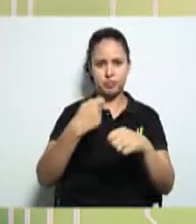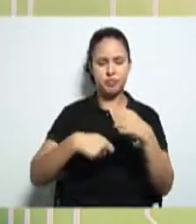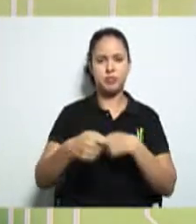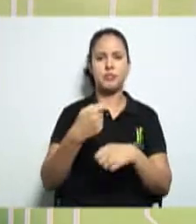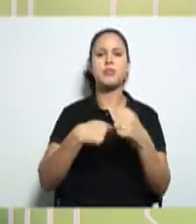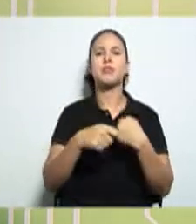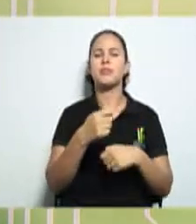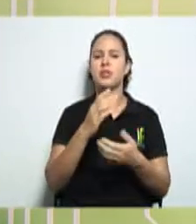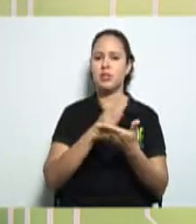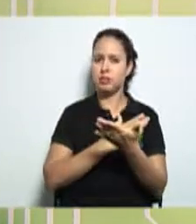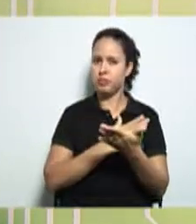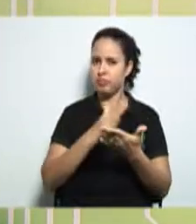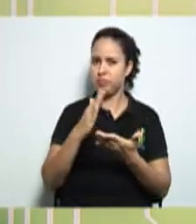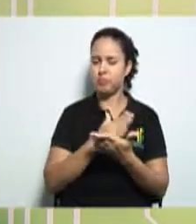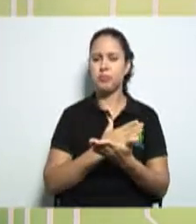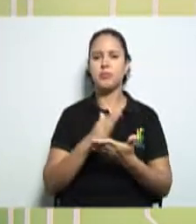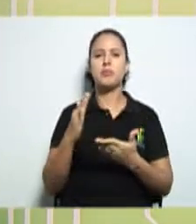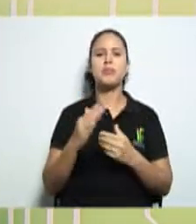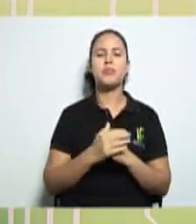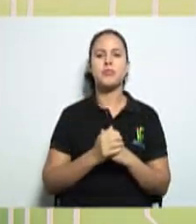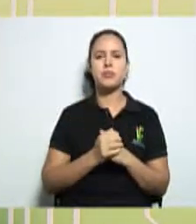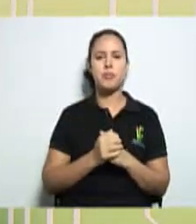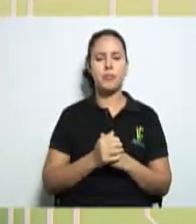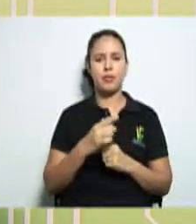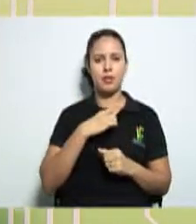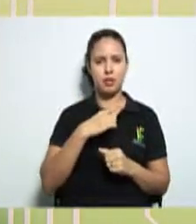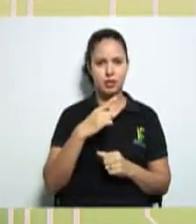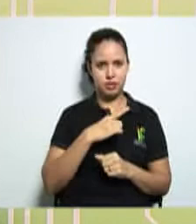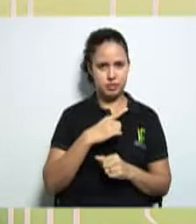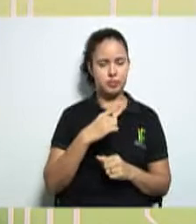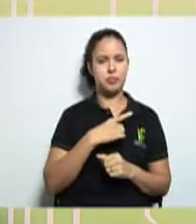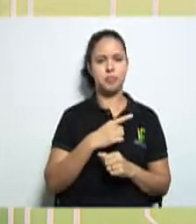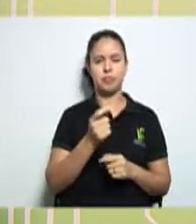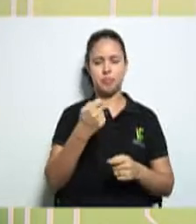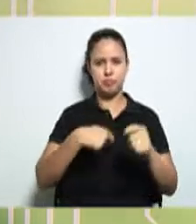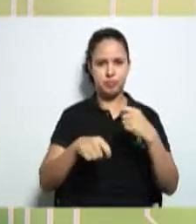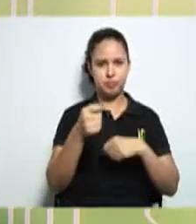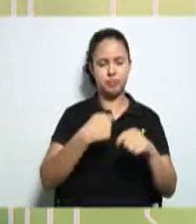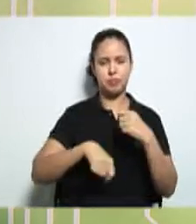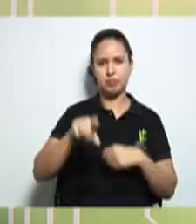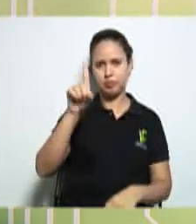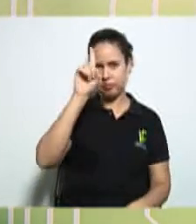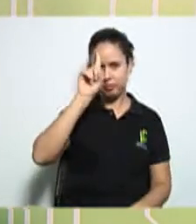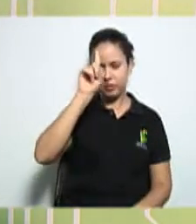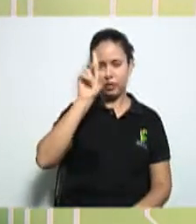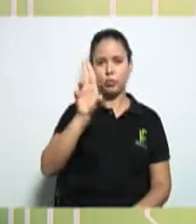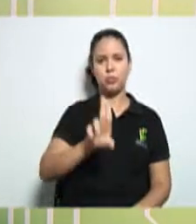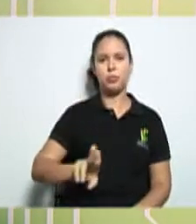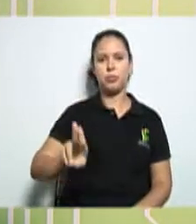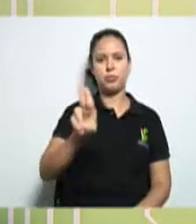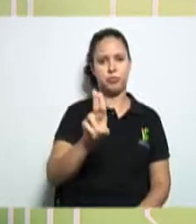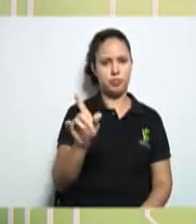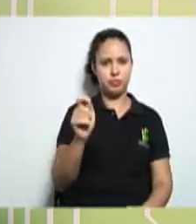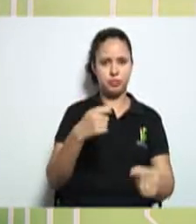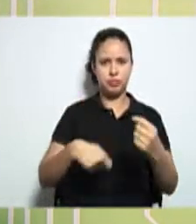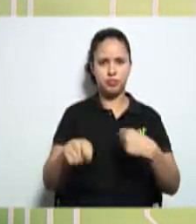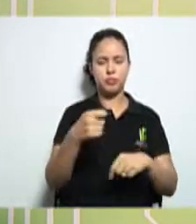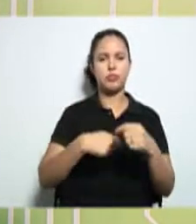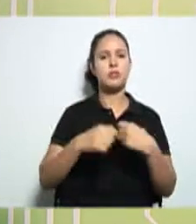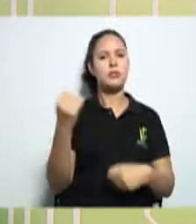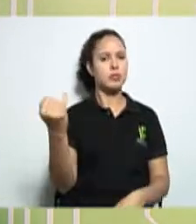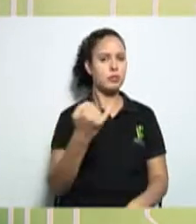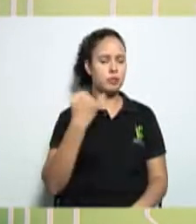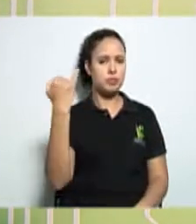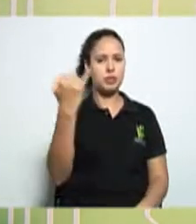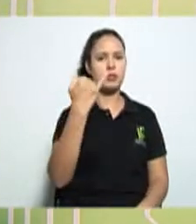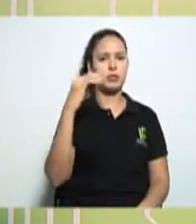administramos algumas questões. Nós temos atos administrativos no nosso dia a dia. Então, por isso é importante que